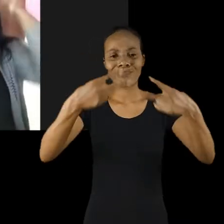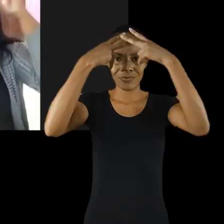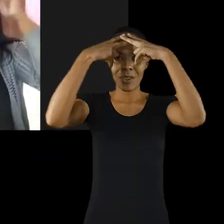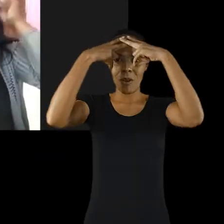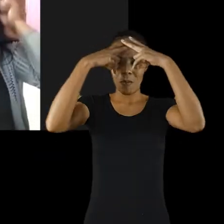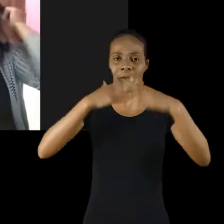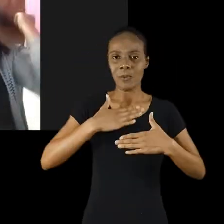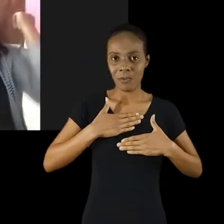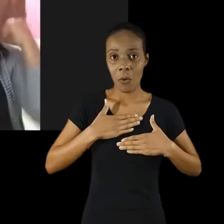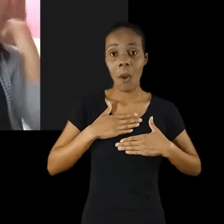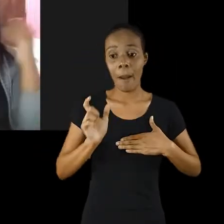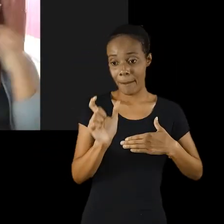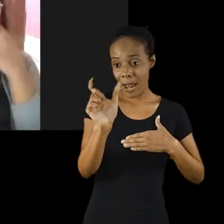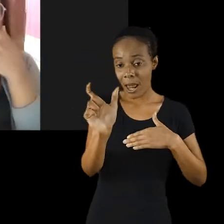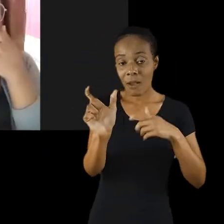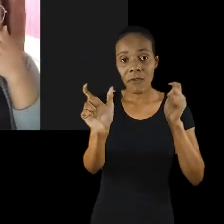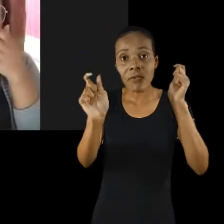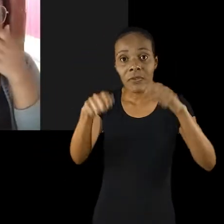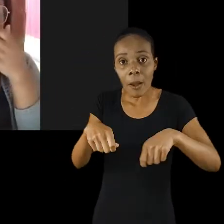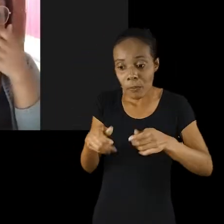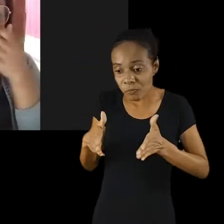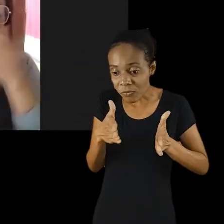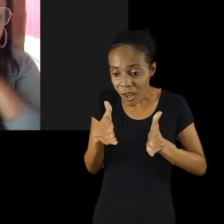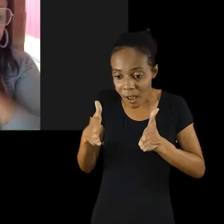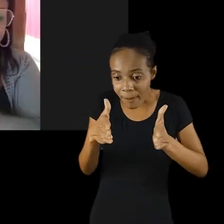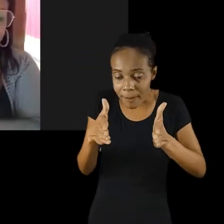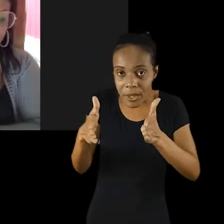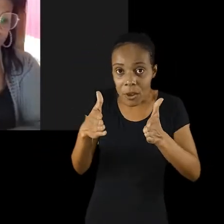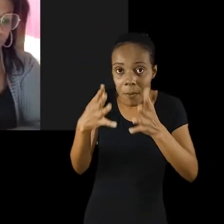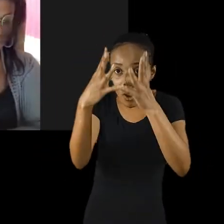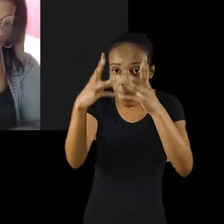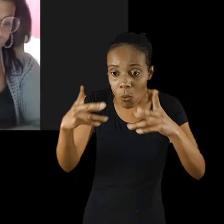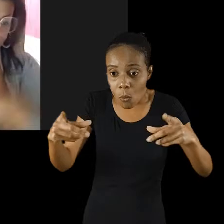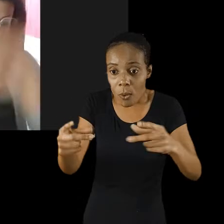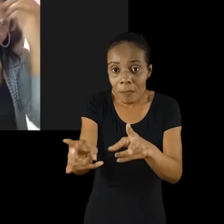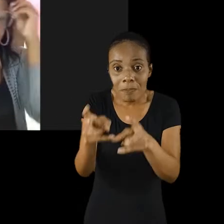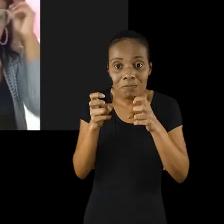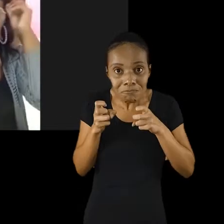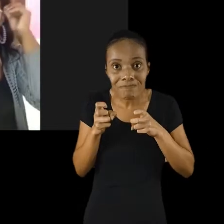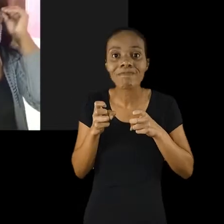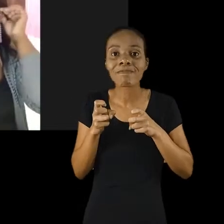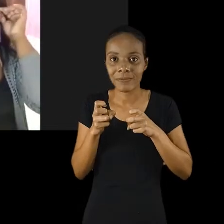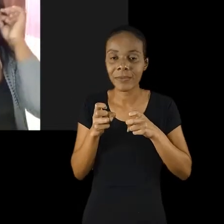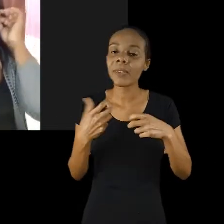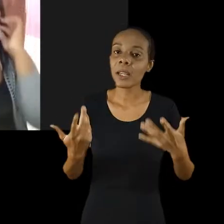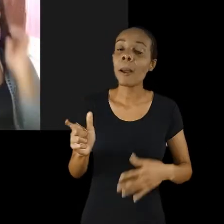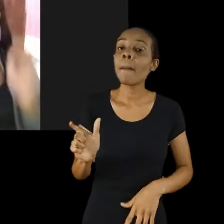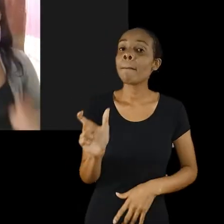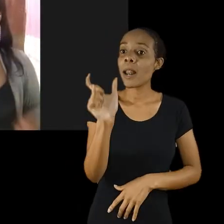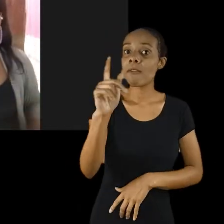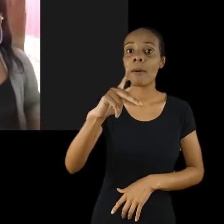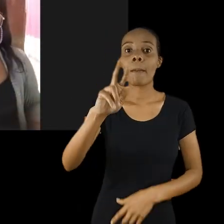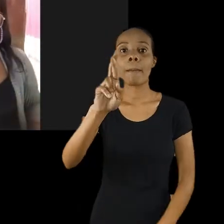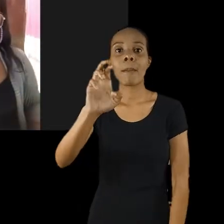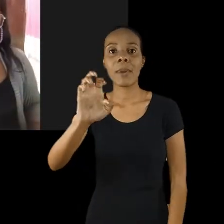a travessia para eu poder enxergar um lugar de cura, né? E, assim, quando se fala de palavra e palavra preta, né,